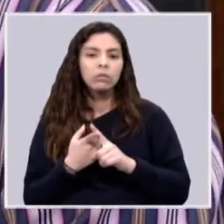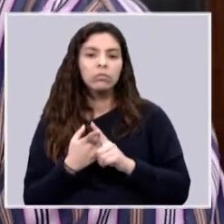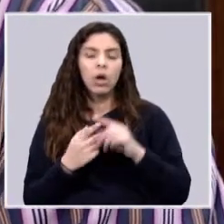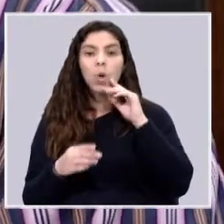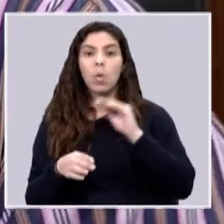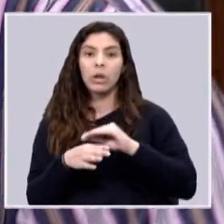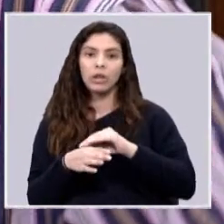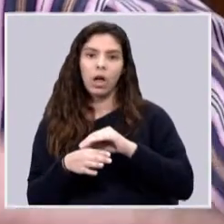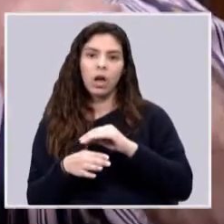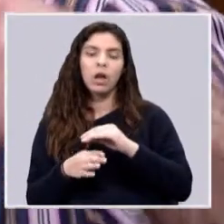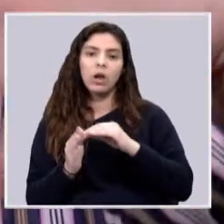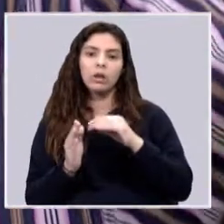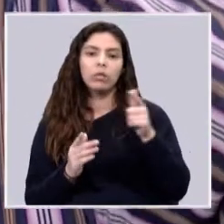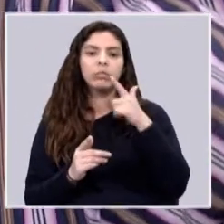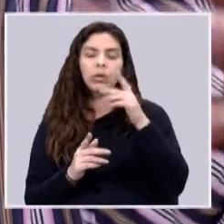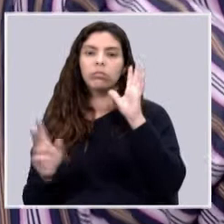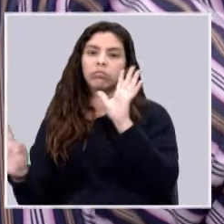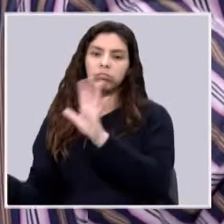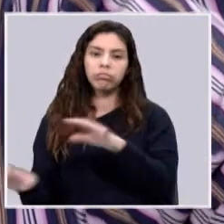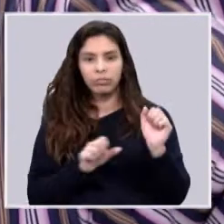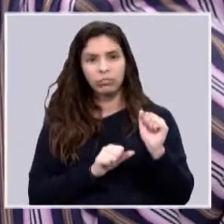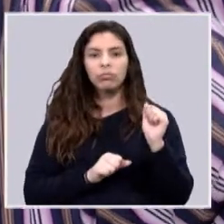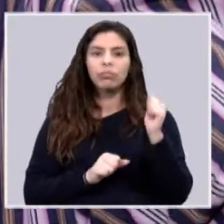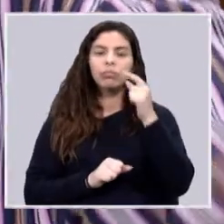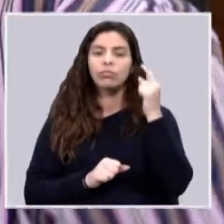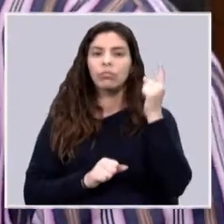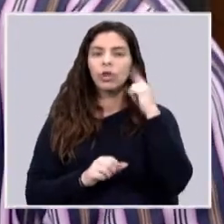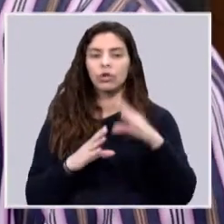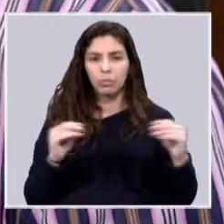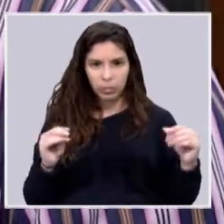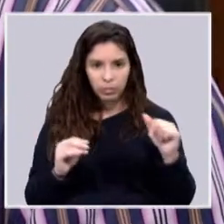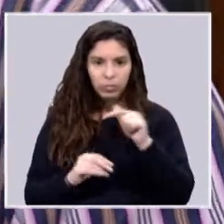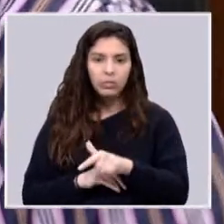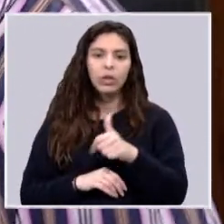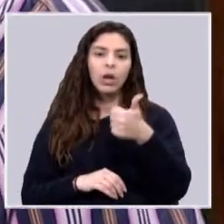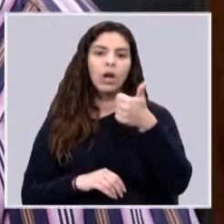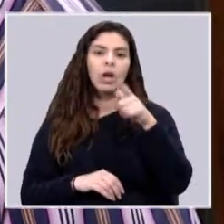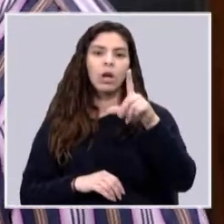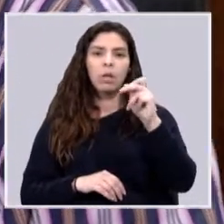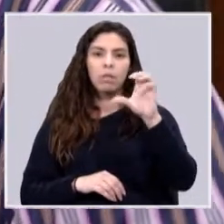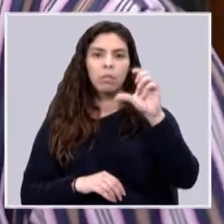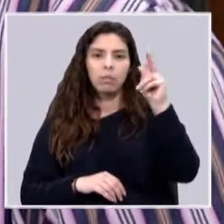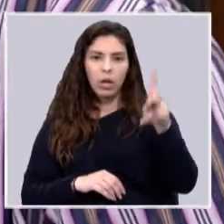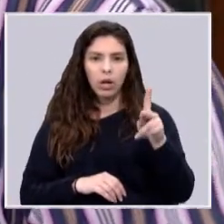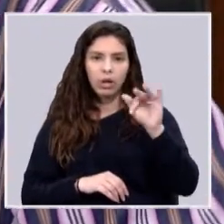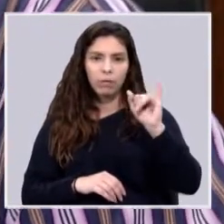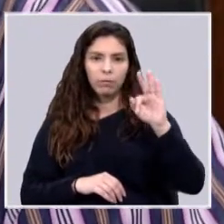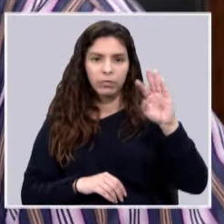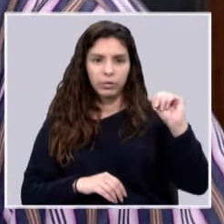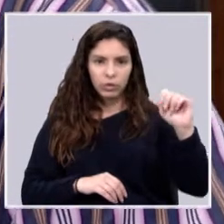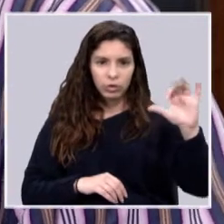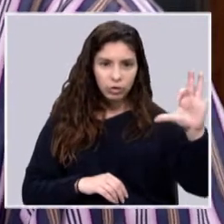The Cove, sobre a captura dos golfinhos numa baía no Japão. O Blackfish, sobre a captura das